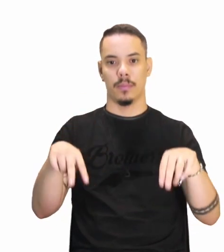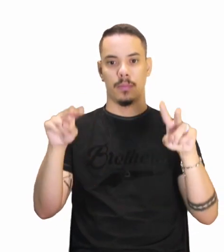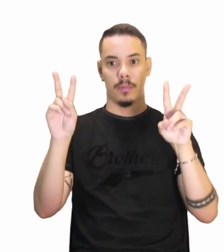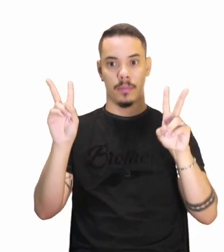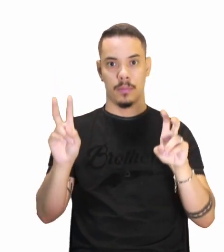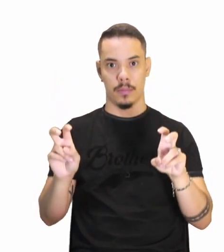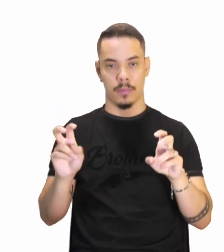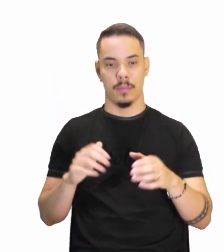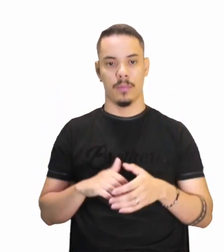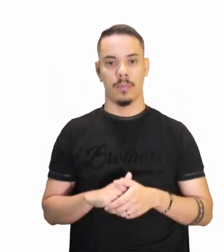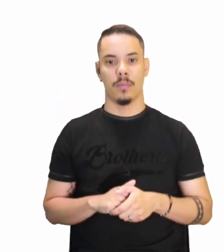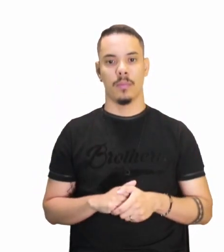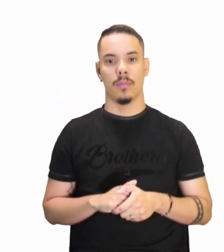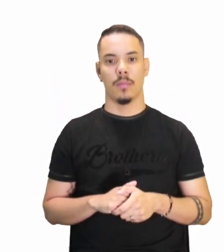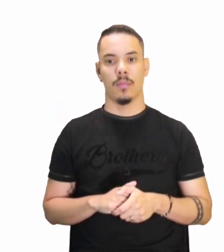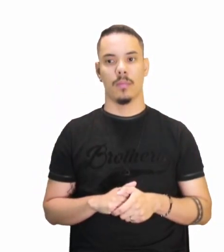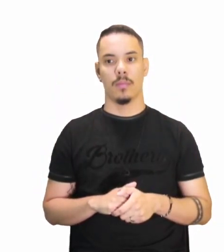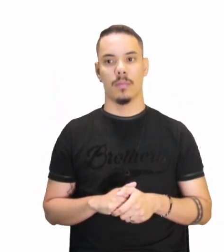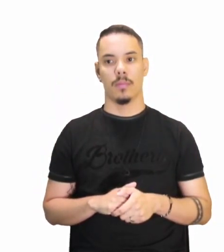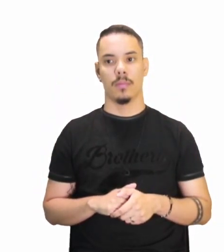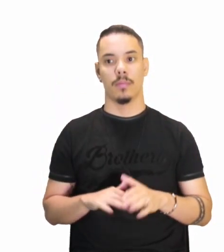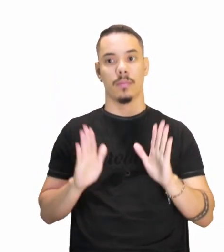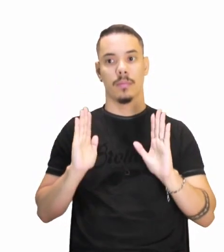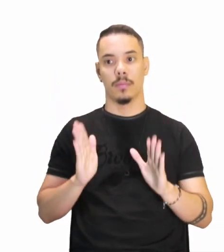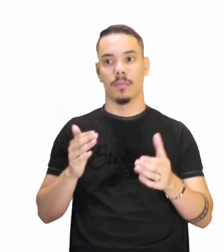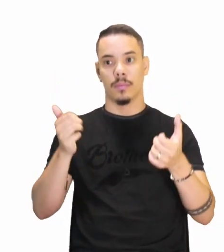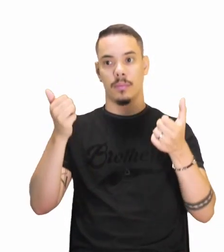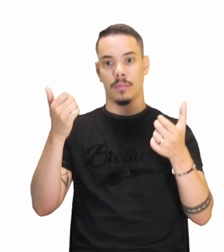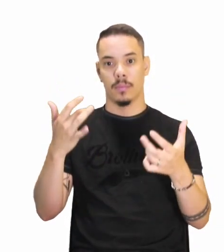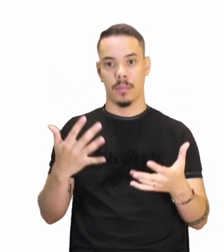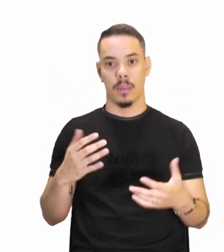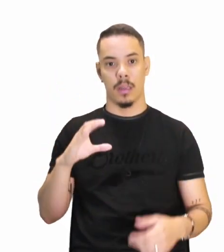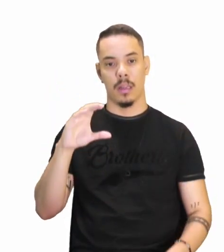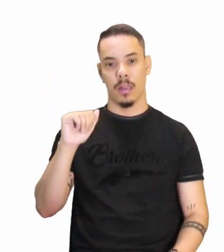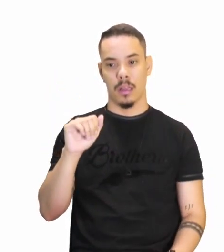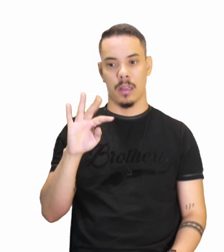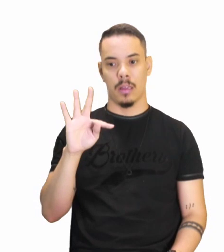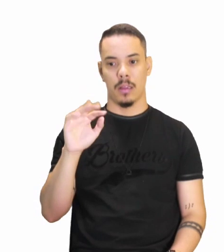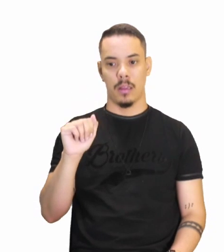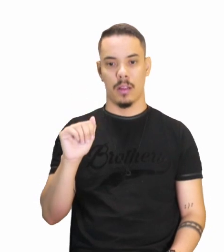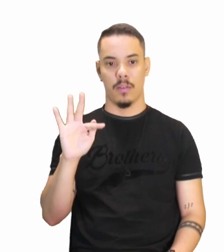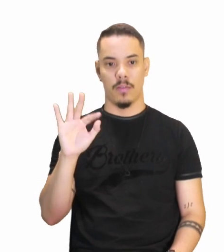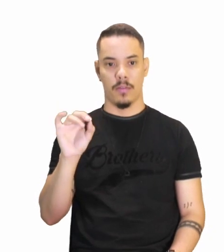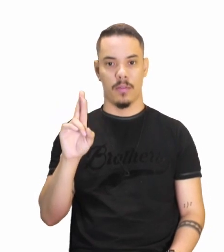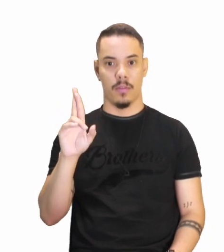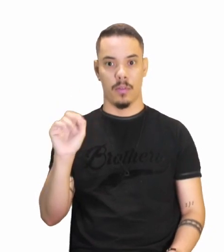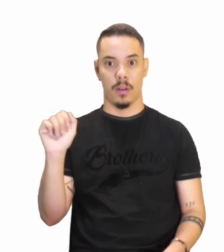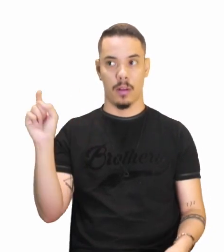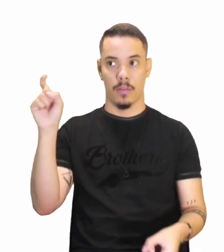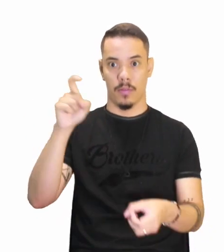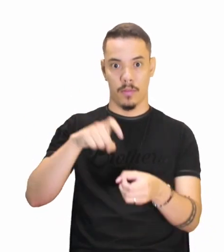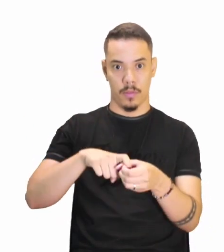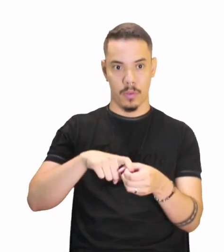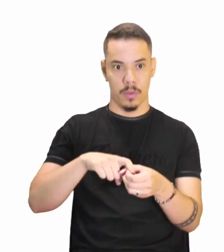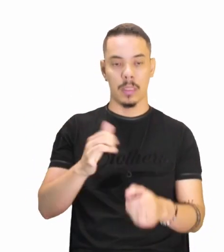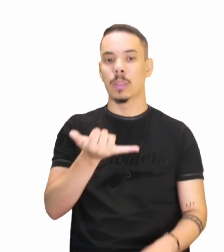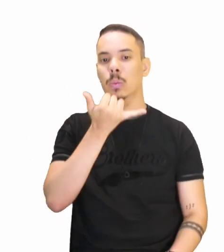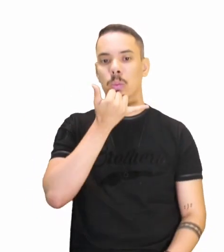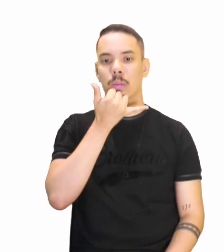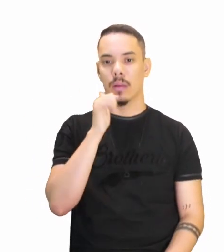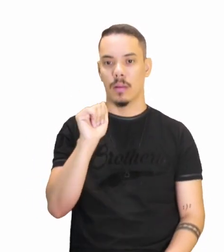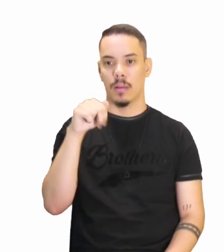olha só já tá aí tá falando você vai lembrar da catáfora que retoma o catálogo